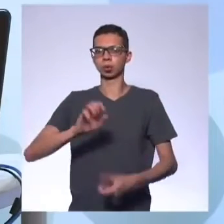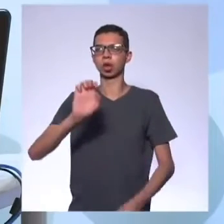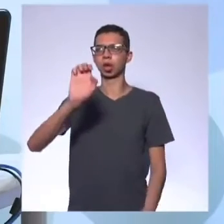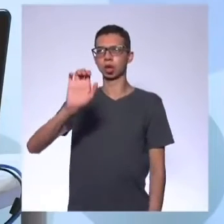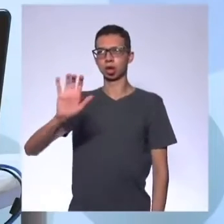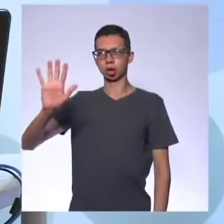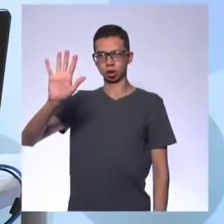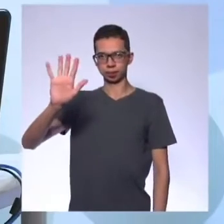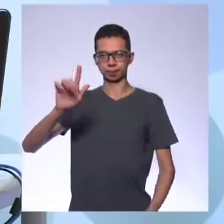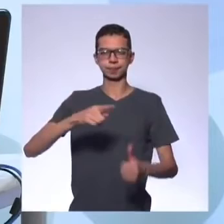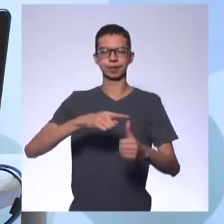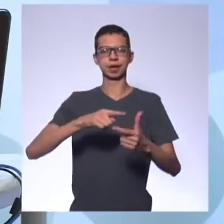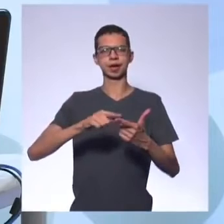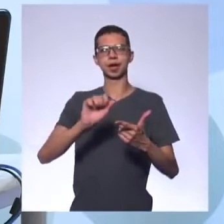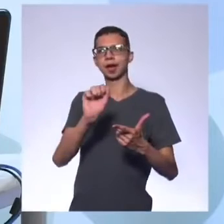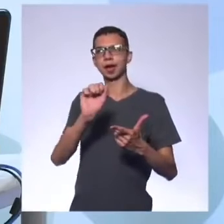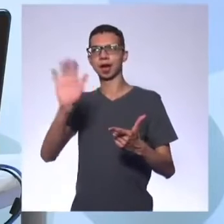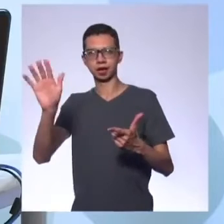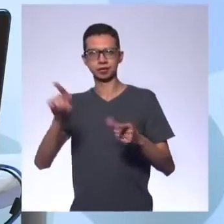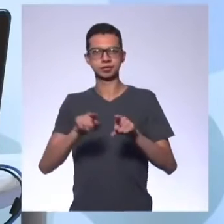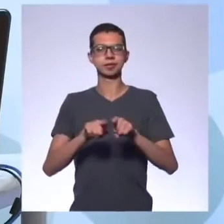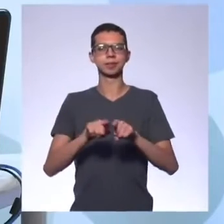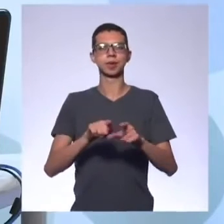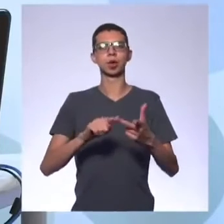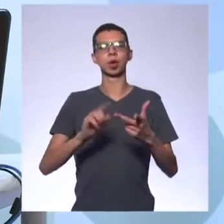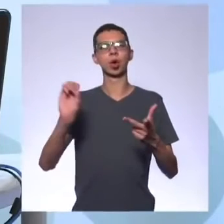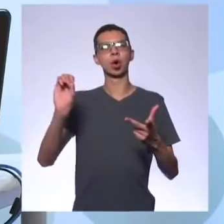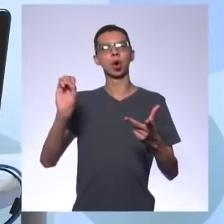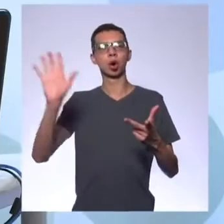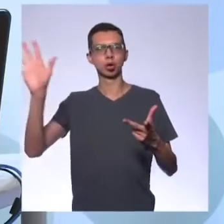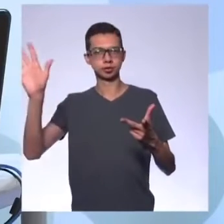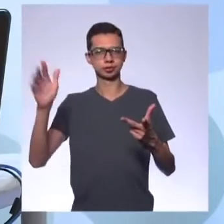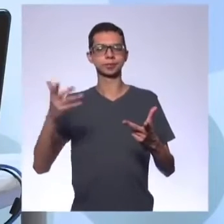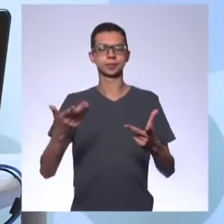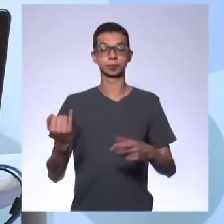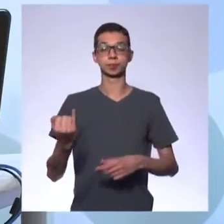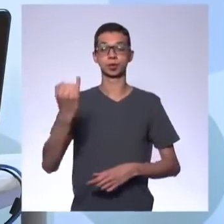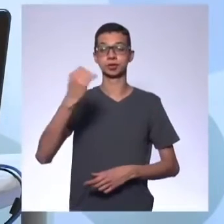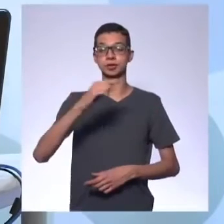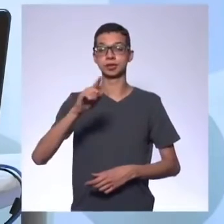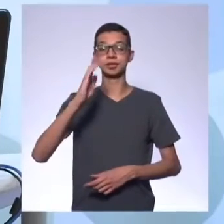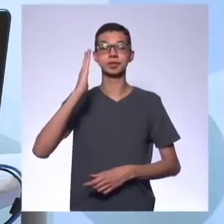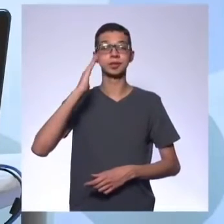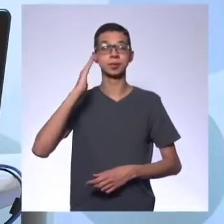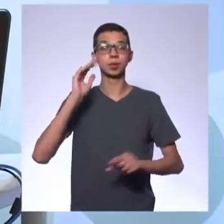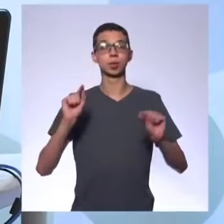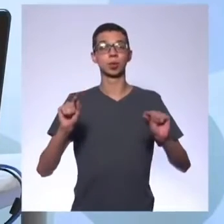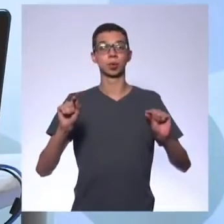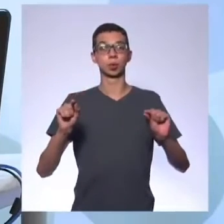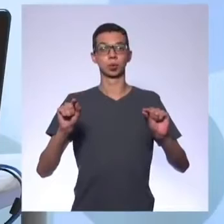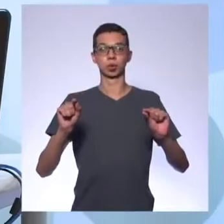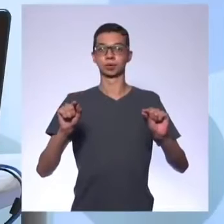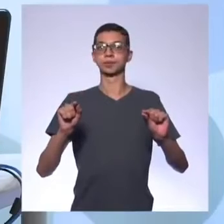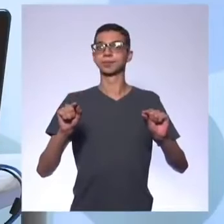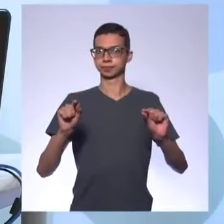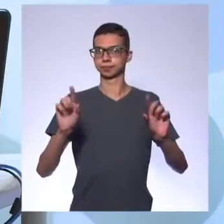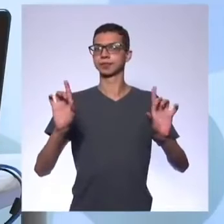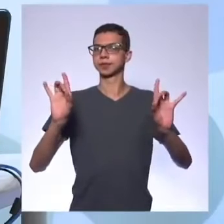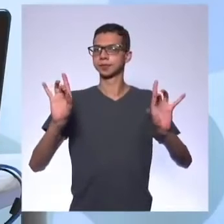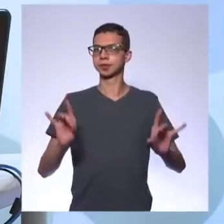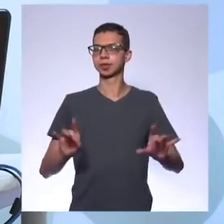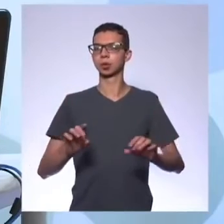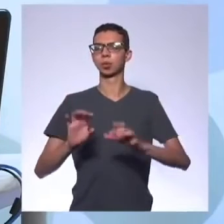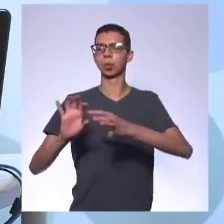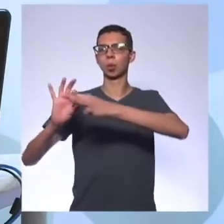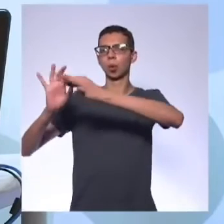a Ásia e a Oceania. É importante a gente lembrar que a habilidade ela contempla, em especial, esses 3 continentes.